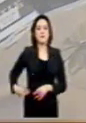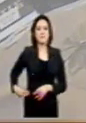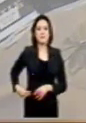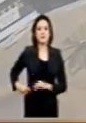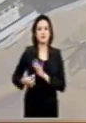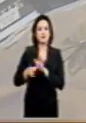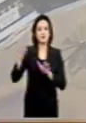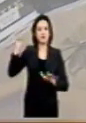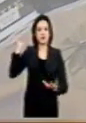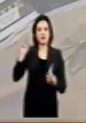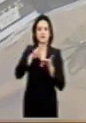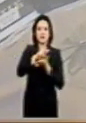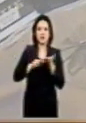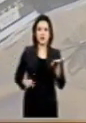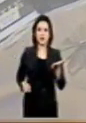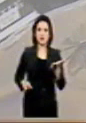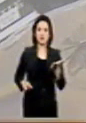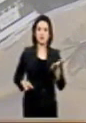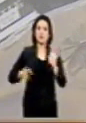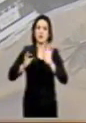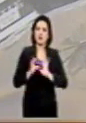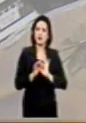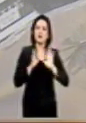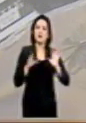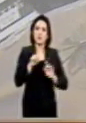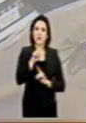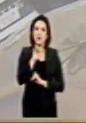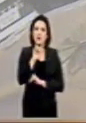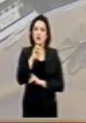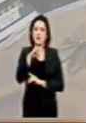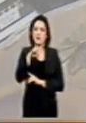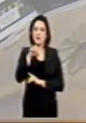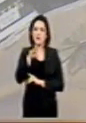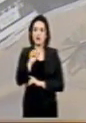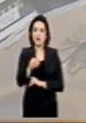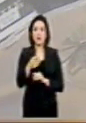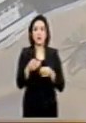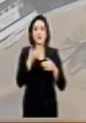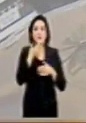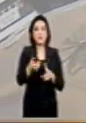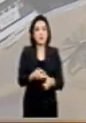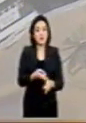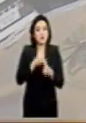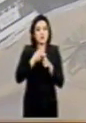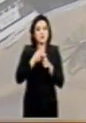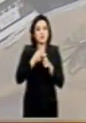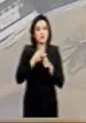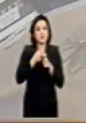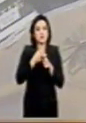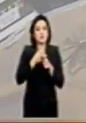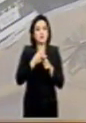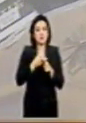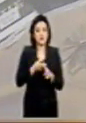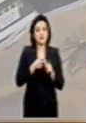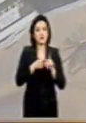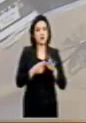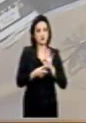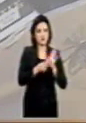deferiu o pedido liminar para determinar a suspensão do feito que aqui